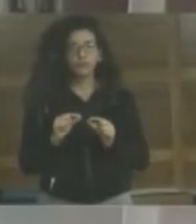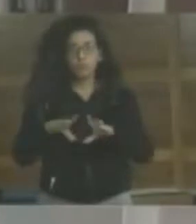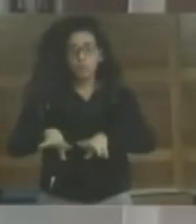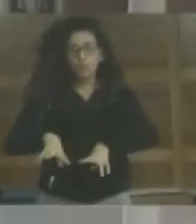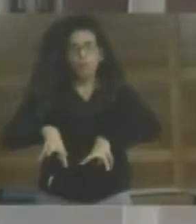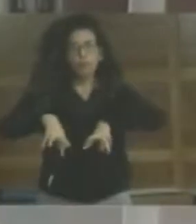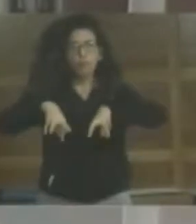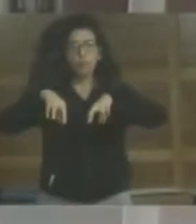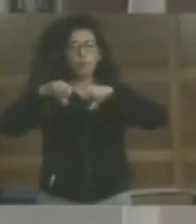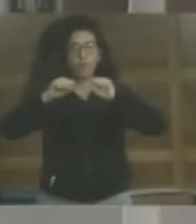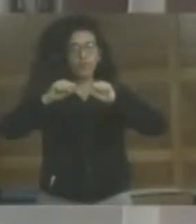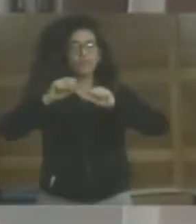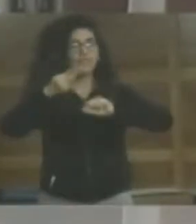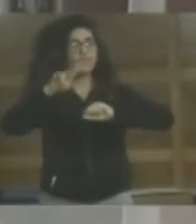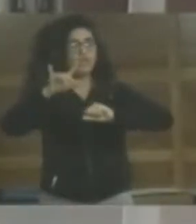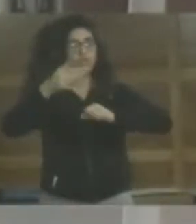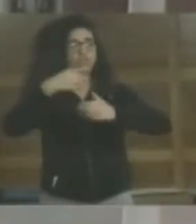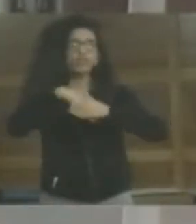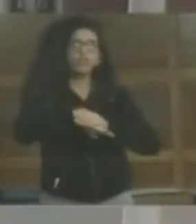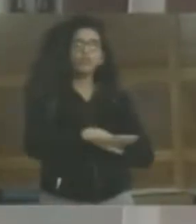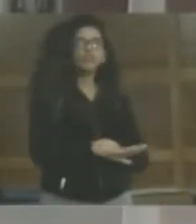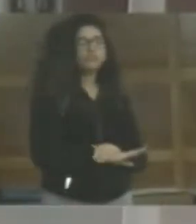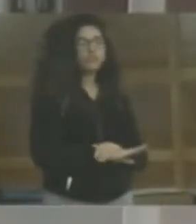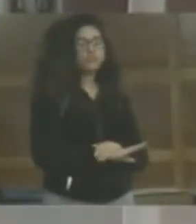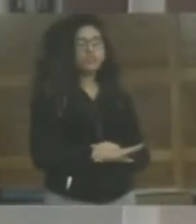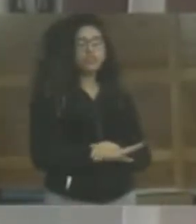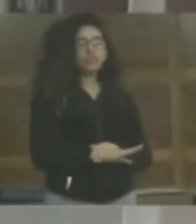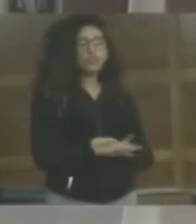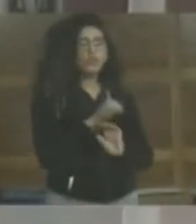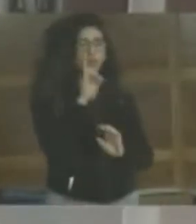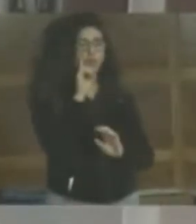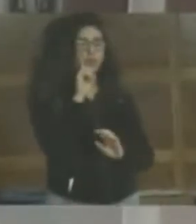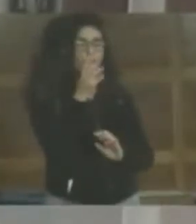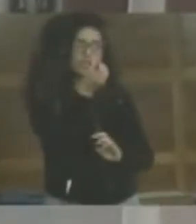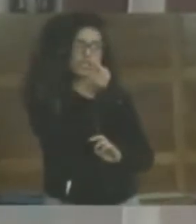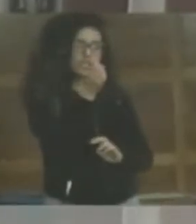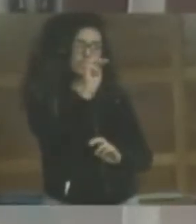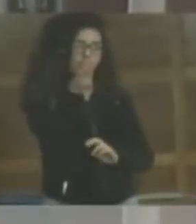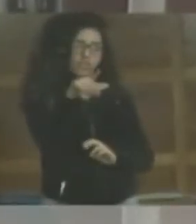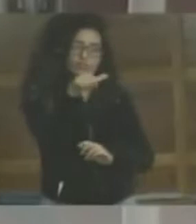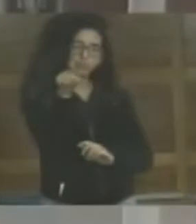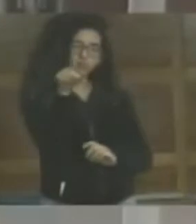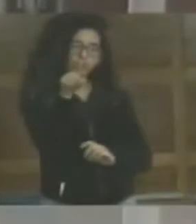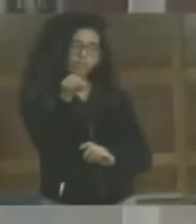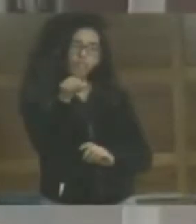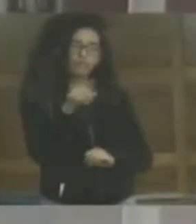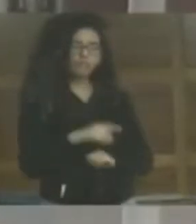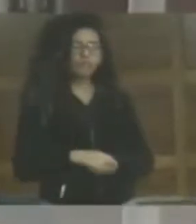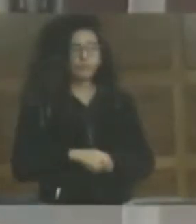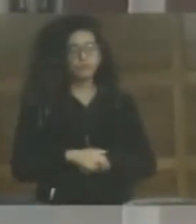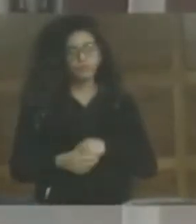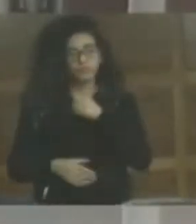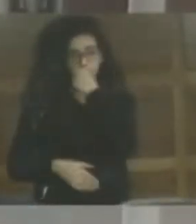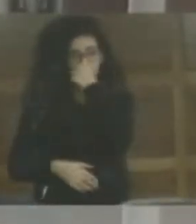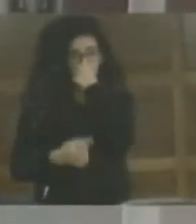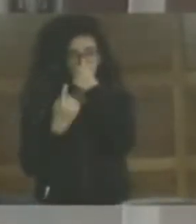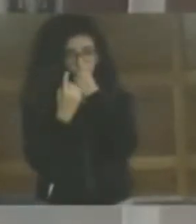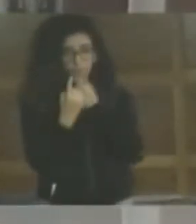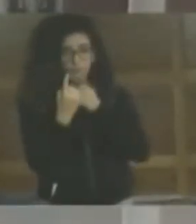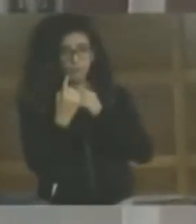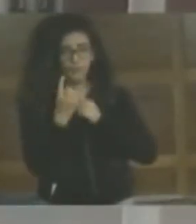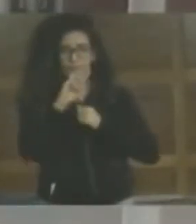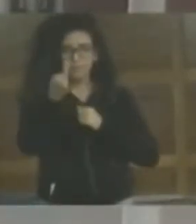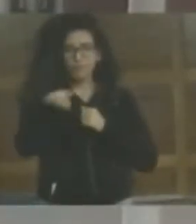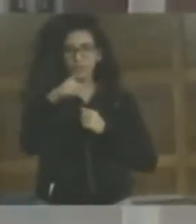vai guardar um volume diário de 6 milhões de litros de água. 1 milhão de litros de água não dá para abastecer 2 bairros